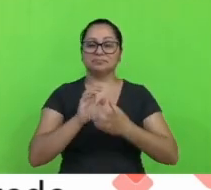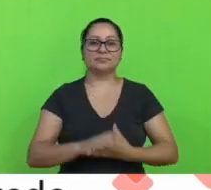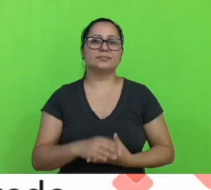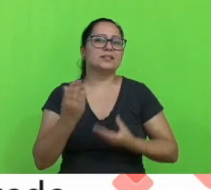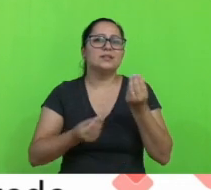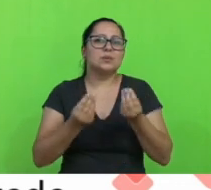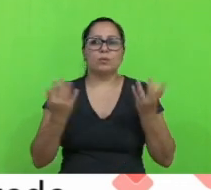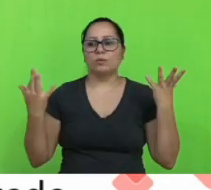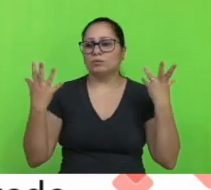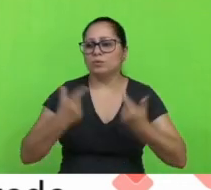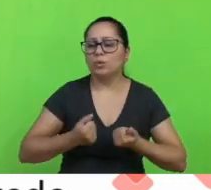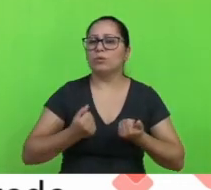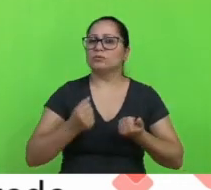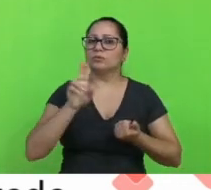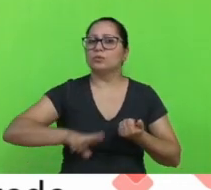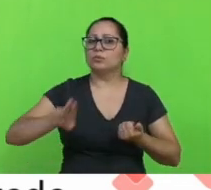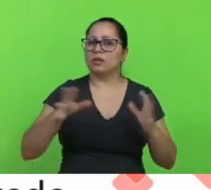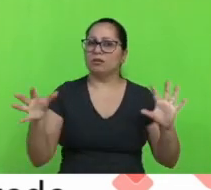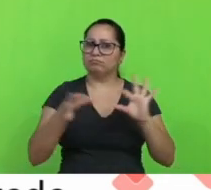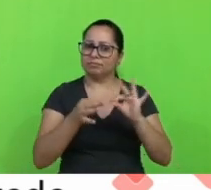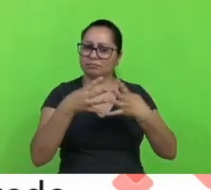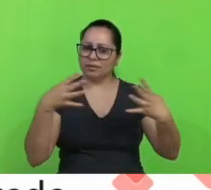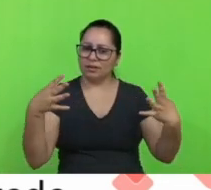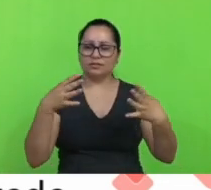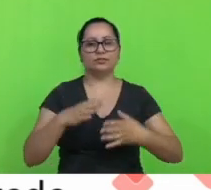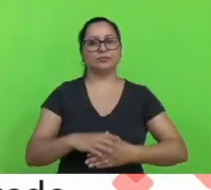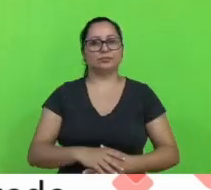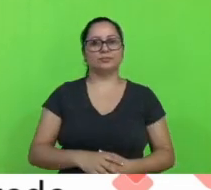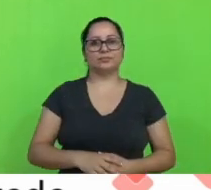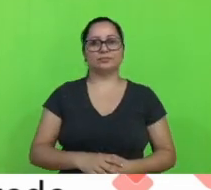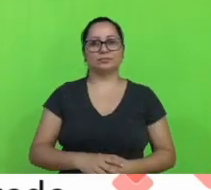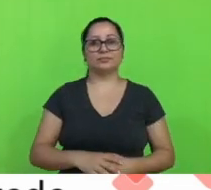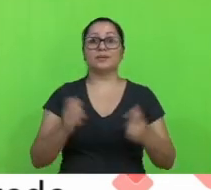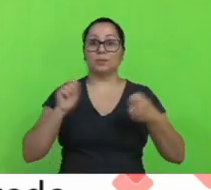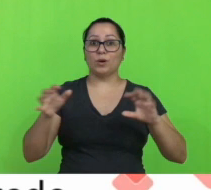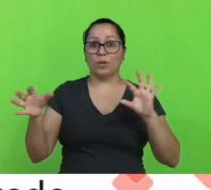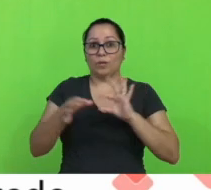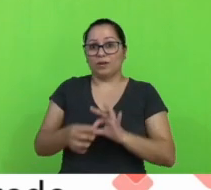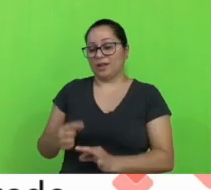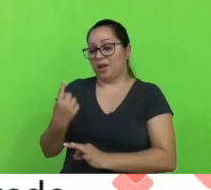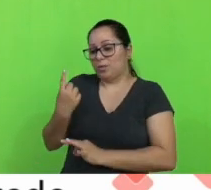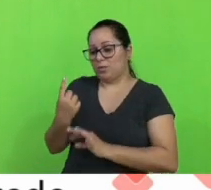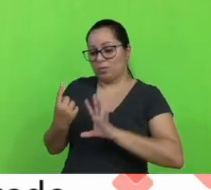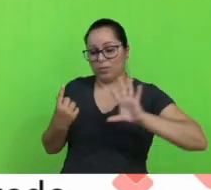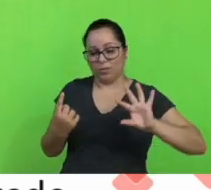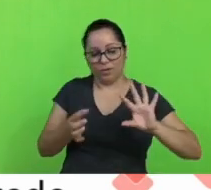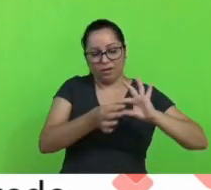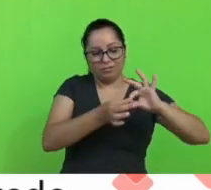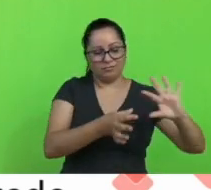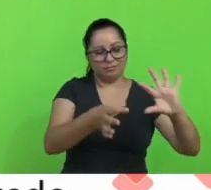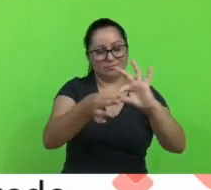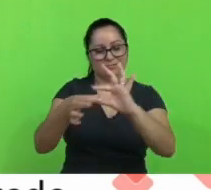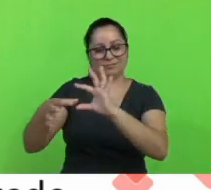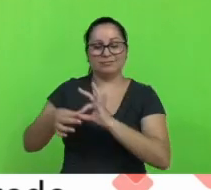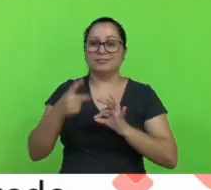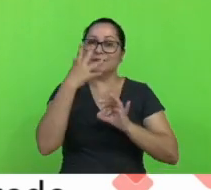fazemos para ligar todos esses equipamentos em switches? Nós podemos, então, conectar um switch em outro switch, né, formando,